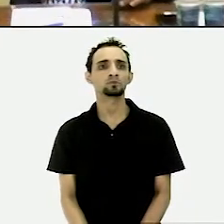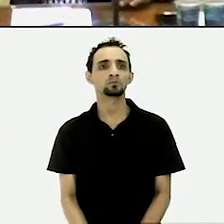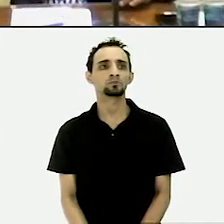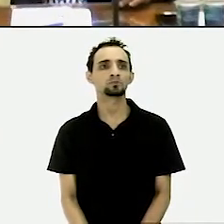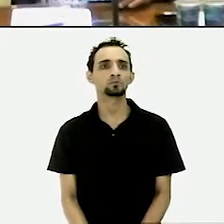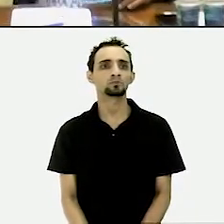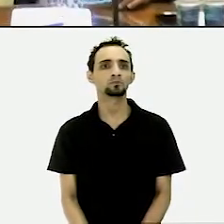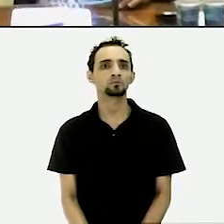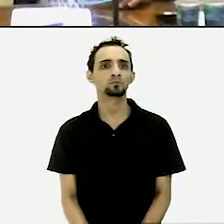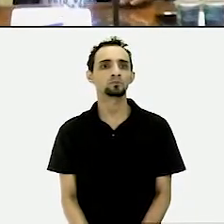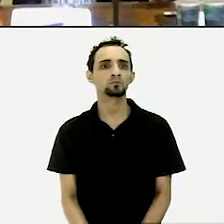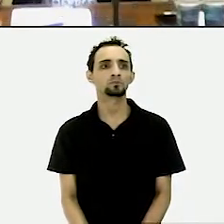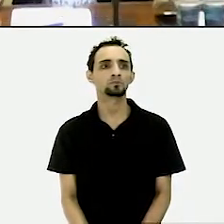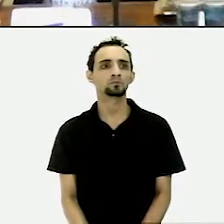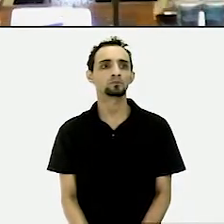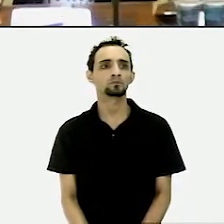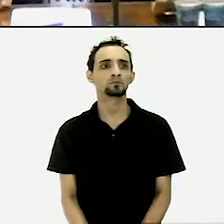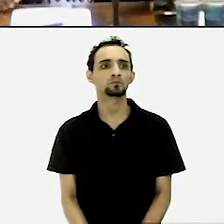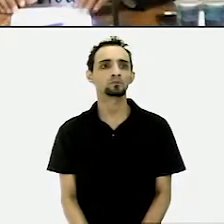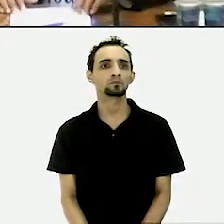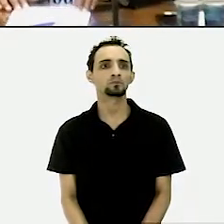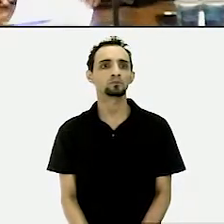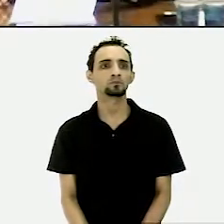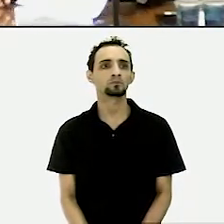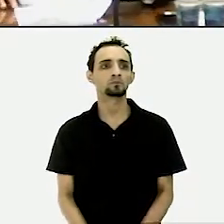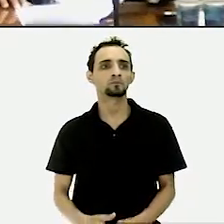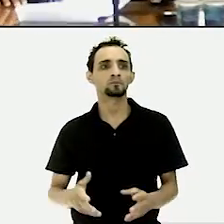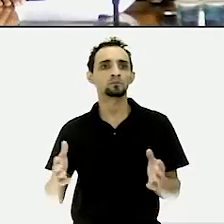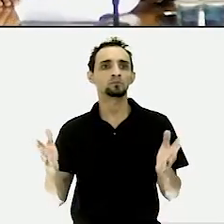Senhor presidente, esgotado o material de expediente.